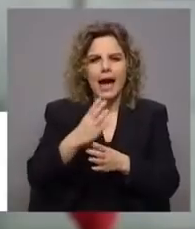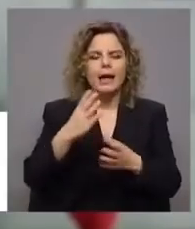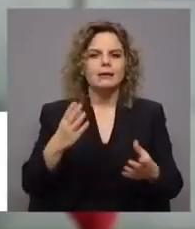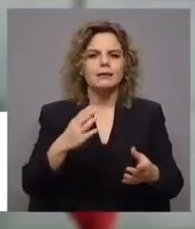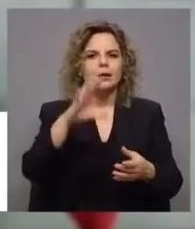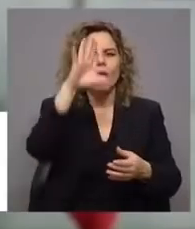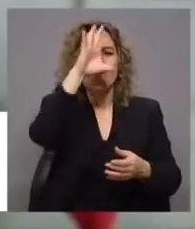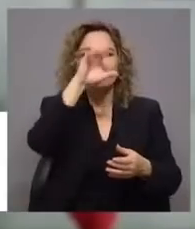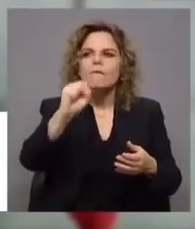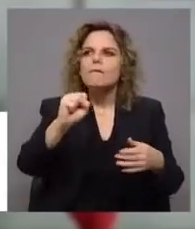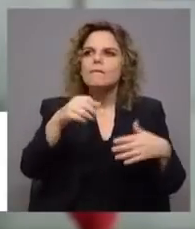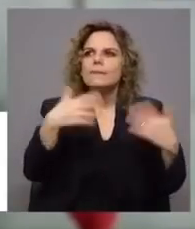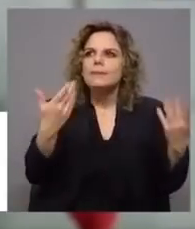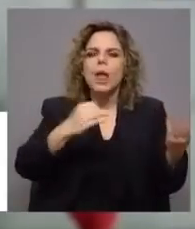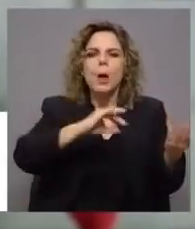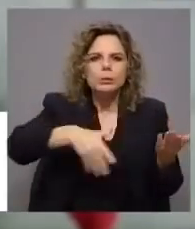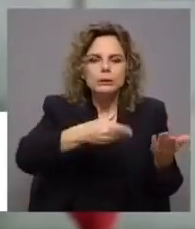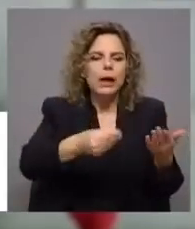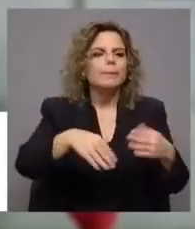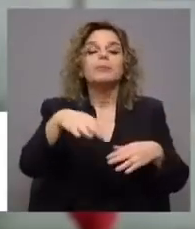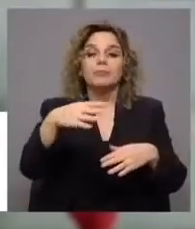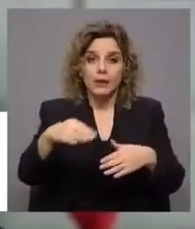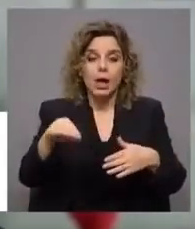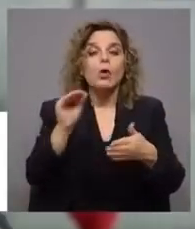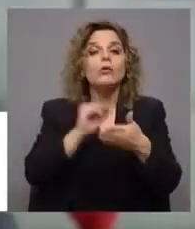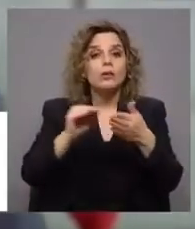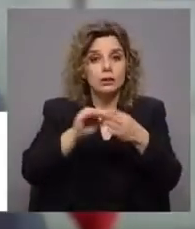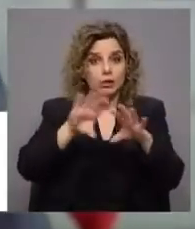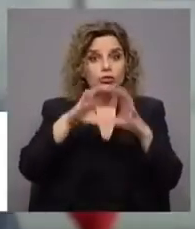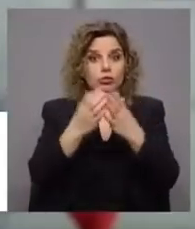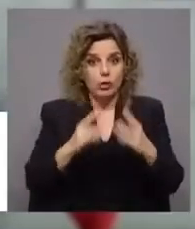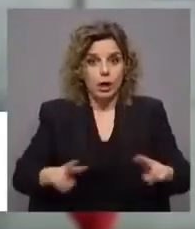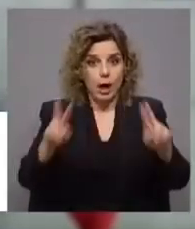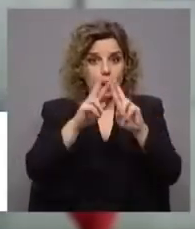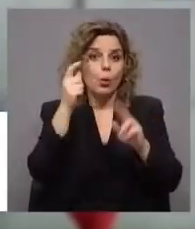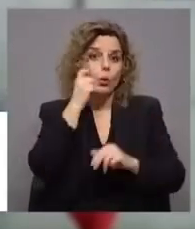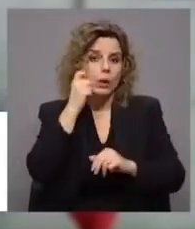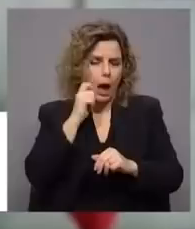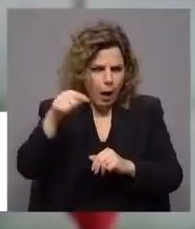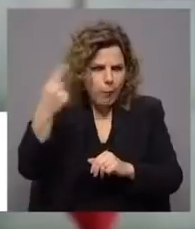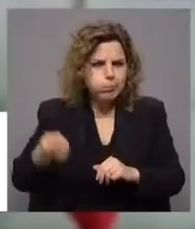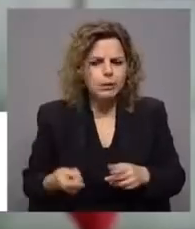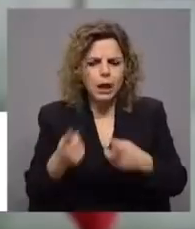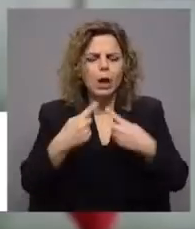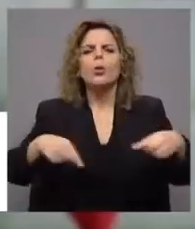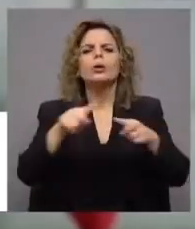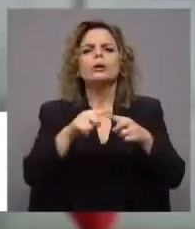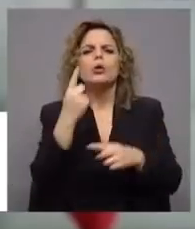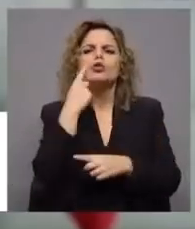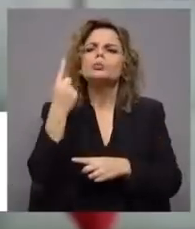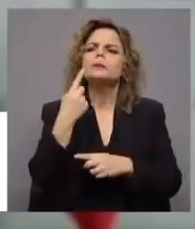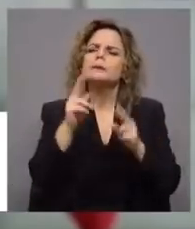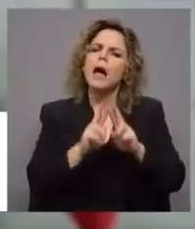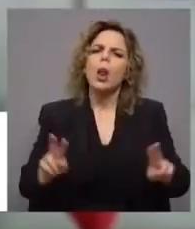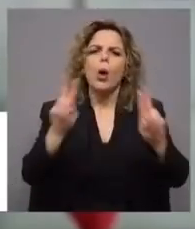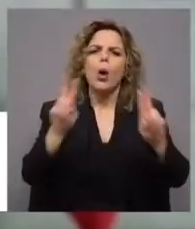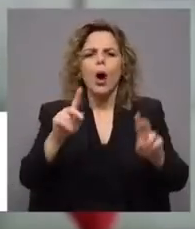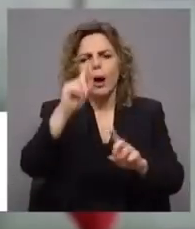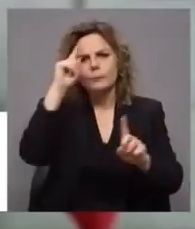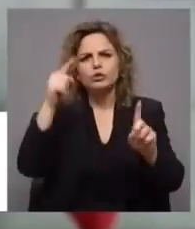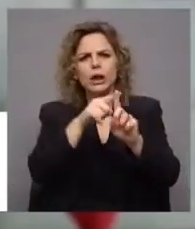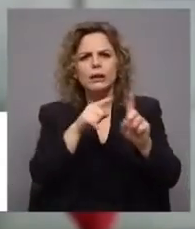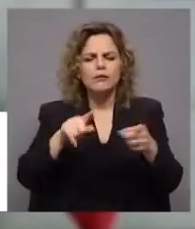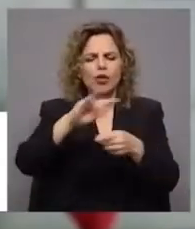mundial. O secretário-geral Guterres da ONU já poderia ter convocado uma reunião especial da ONU para discutir